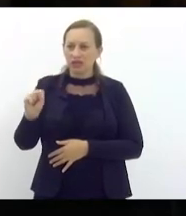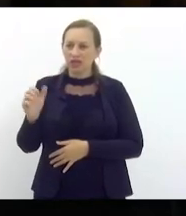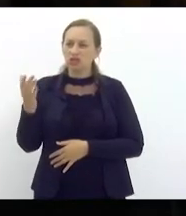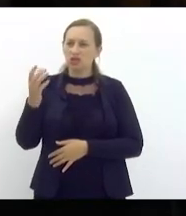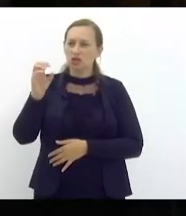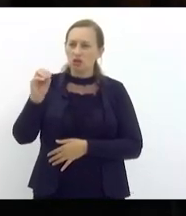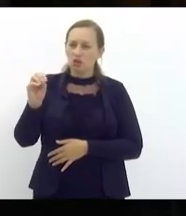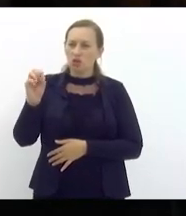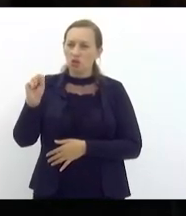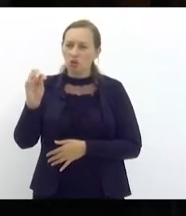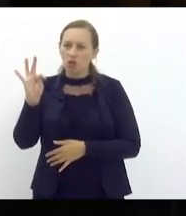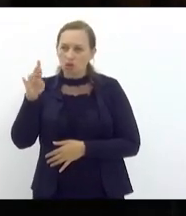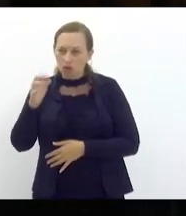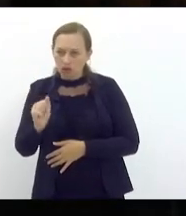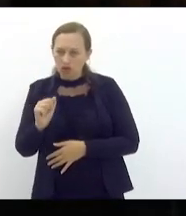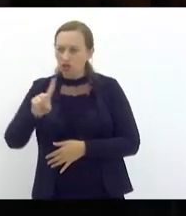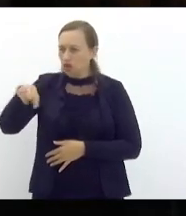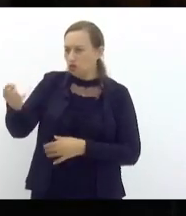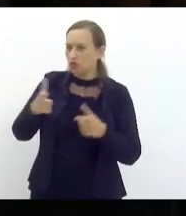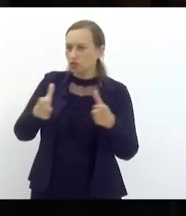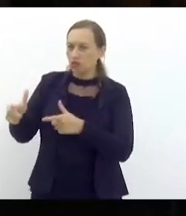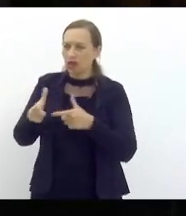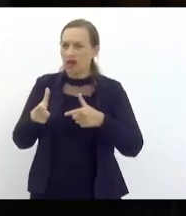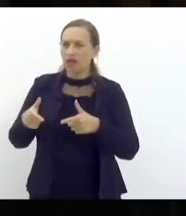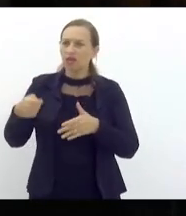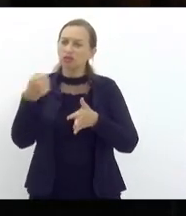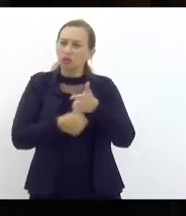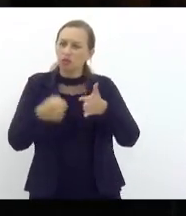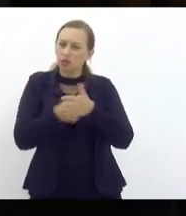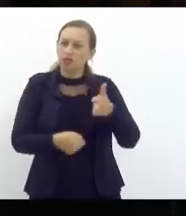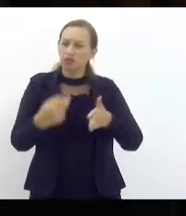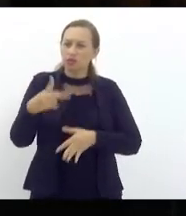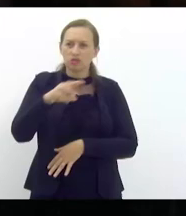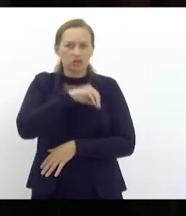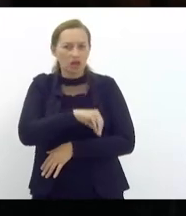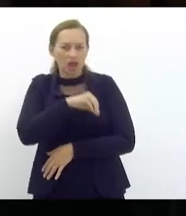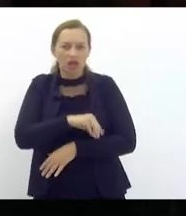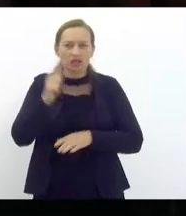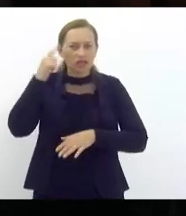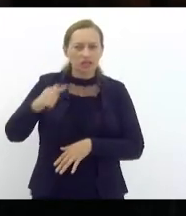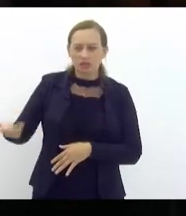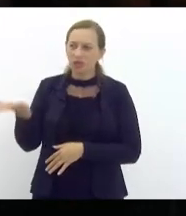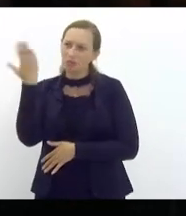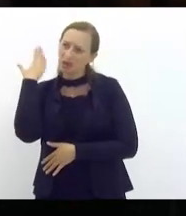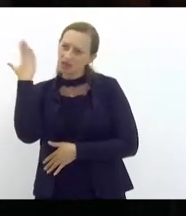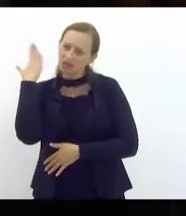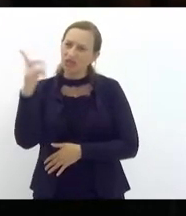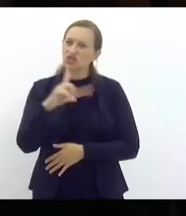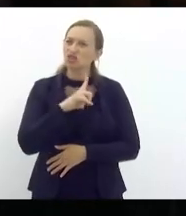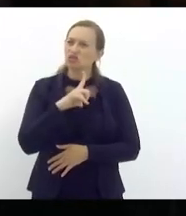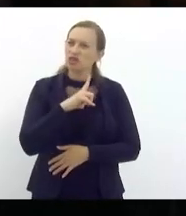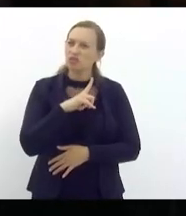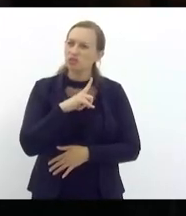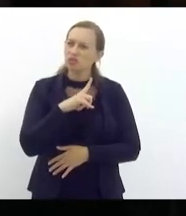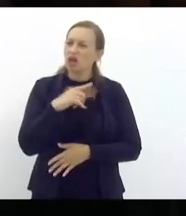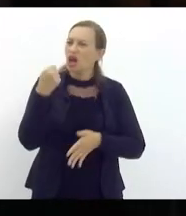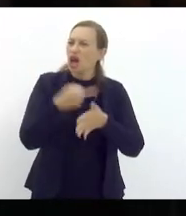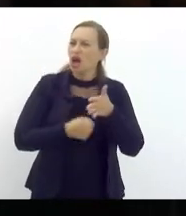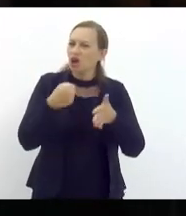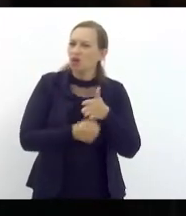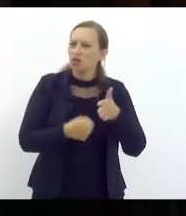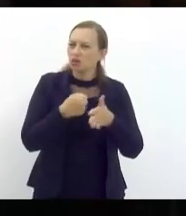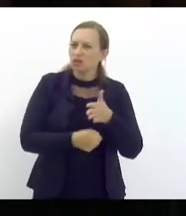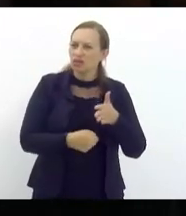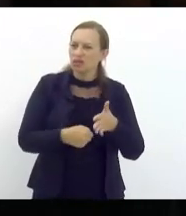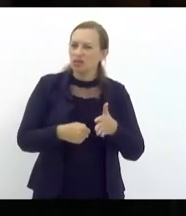continua brigando pelo seu plano de carros carreiras salários e vencimentos na semana passada tivemos aí a luta do